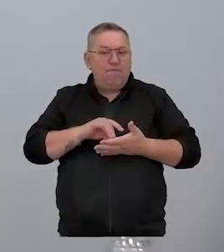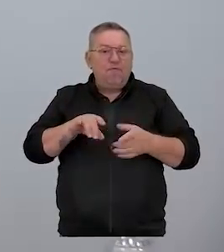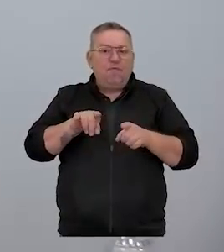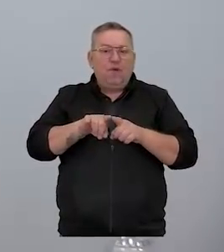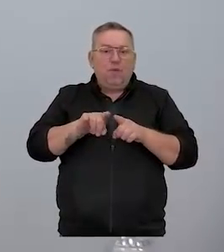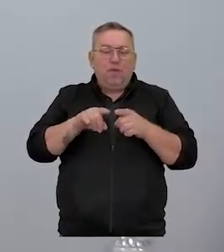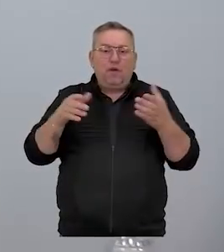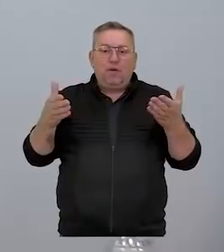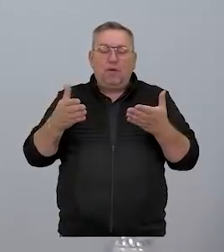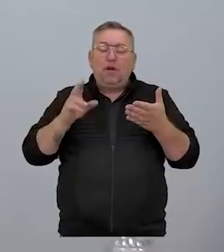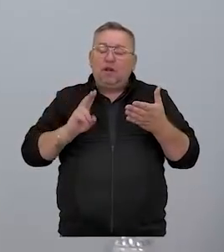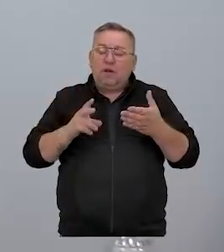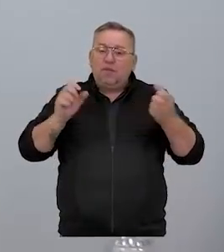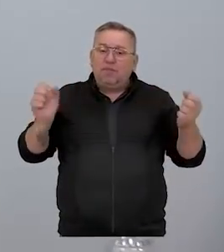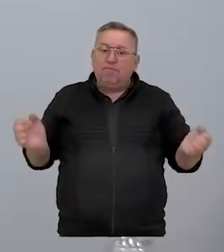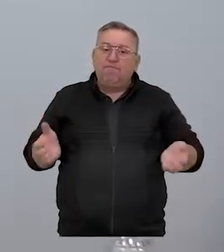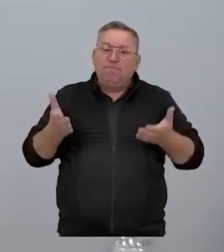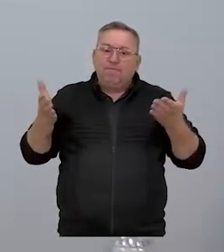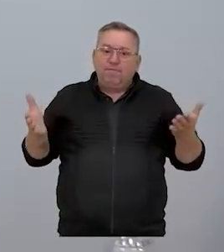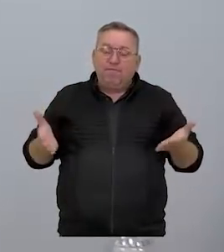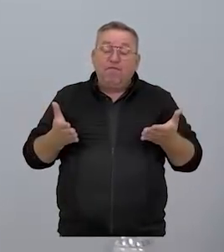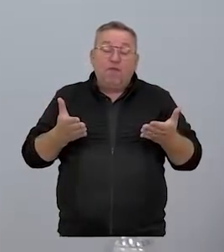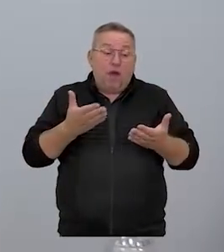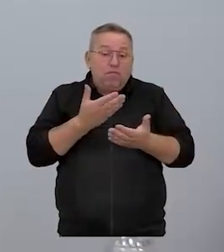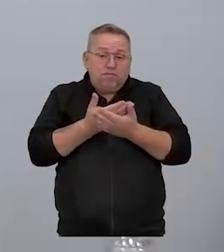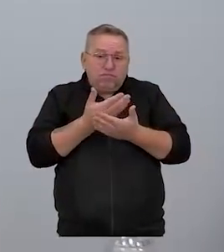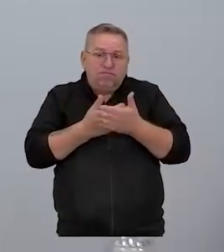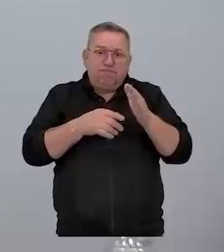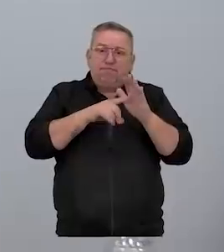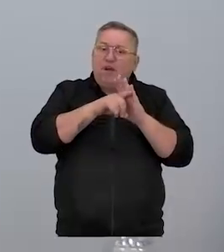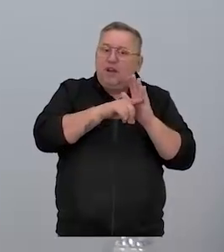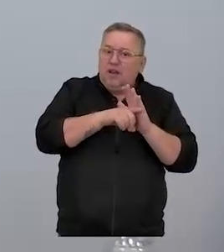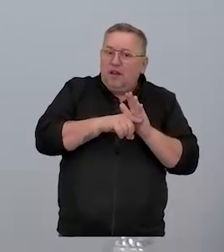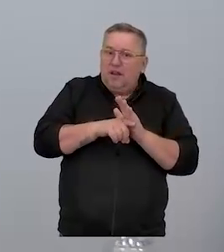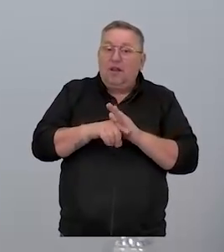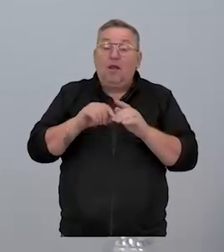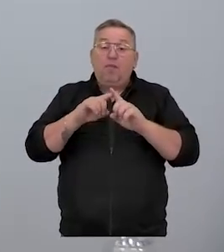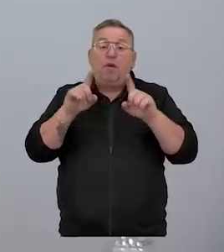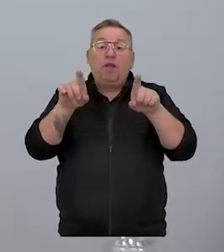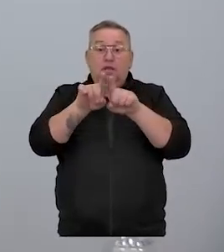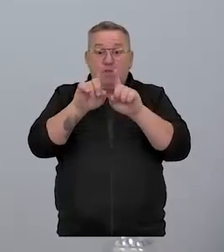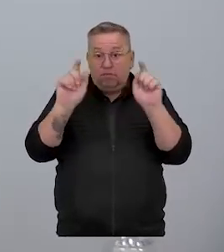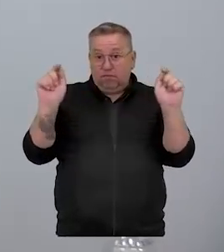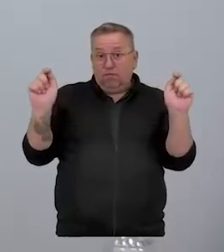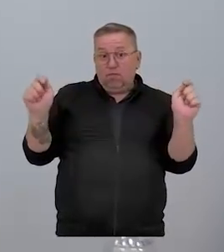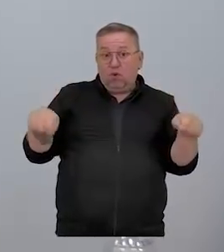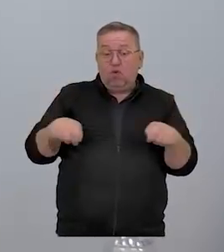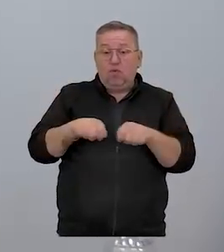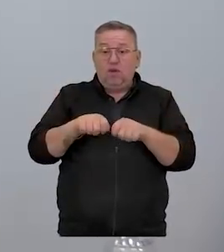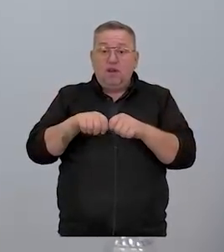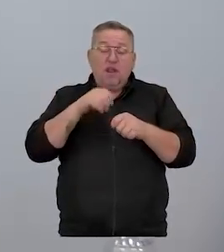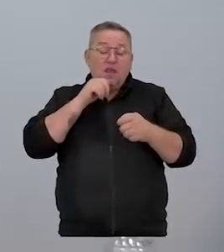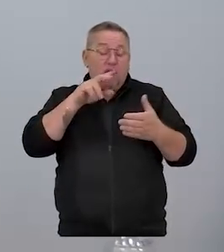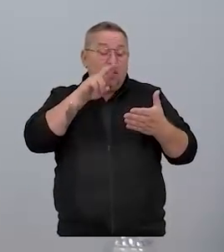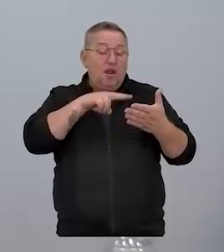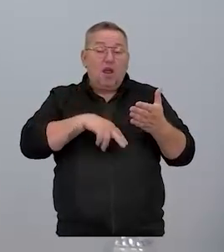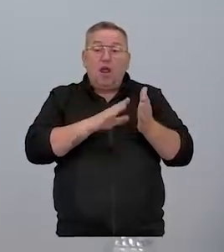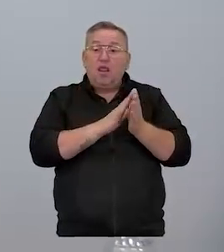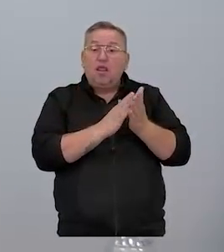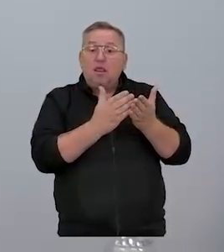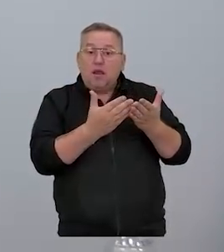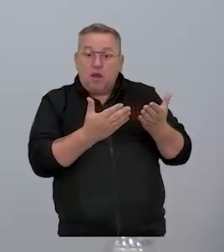que nós vamos sempre incentivá-los ao estudo, né? A estudar, vocês poderiam estar estudando, mas também poderiam estar fazendo a leitura de um